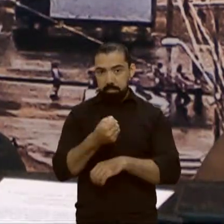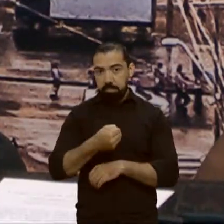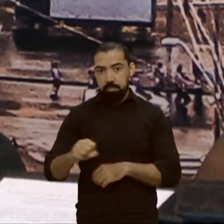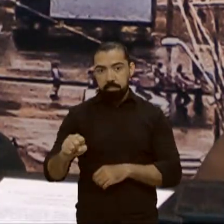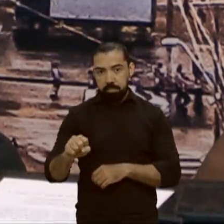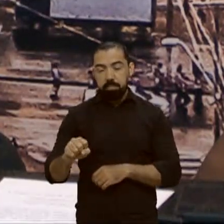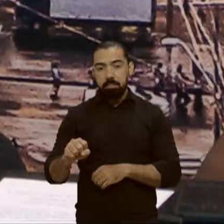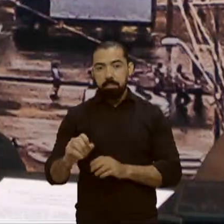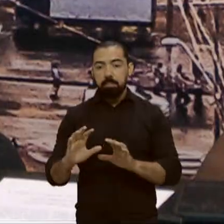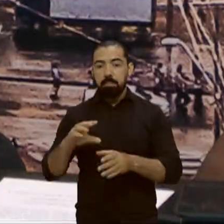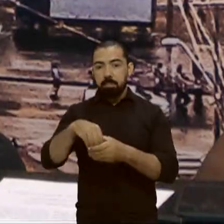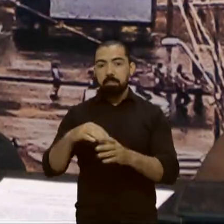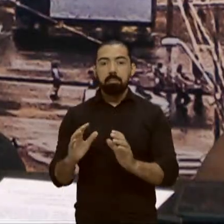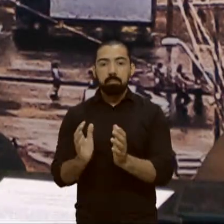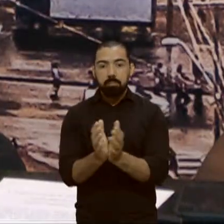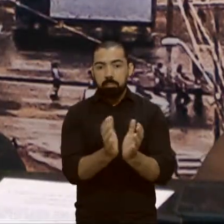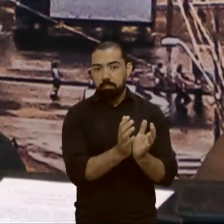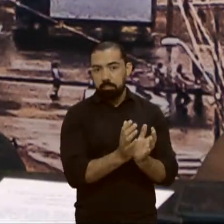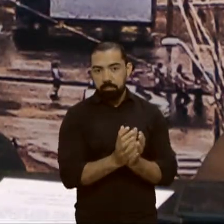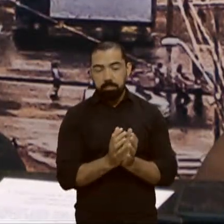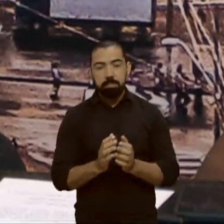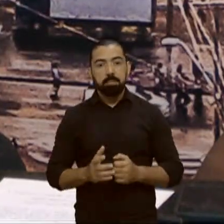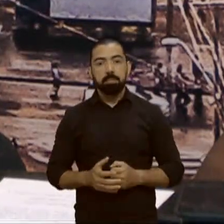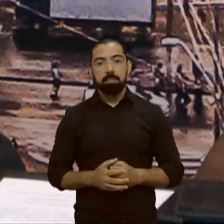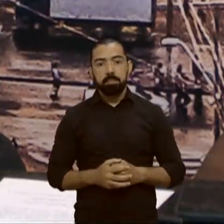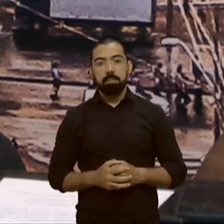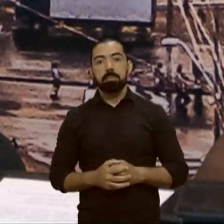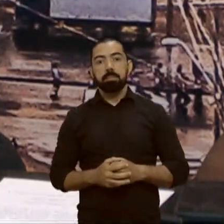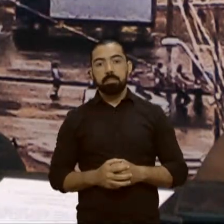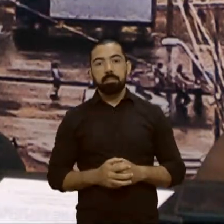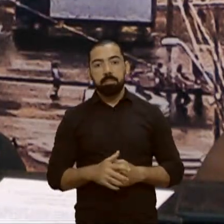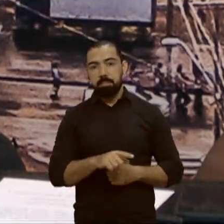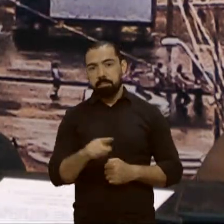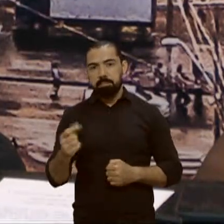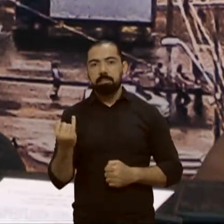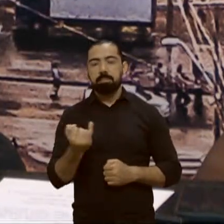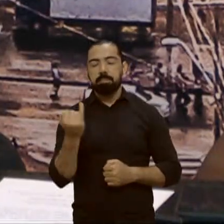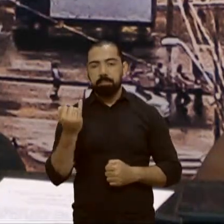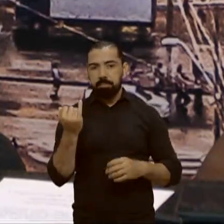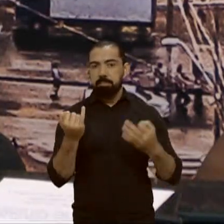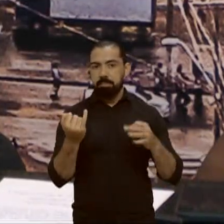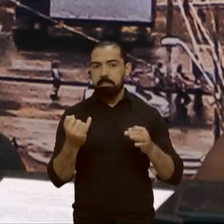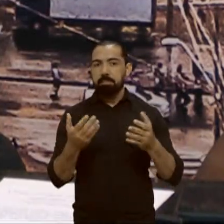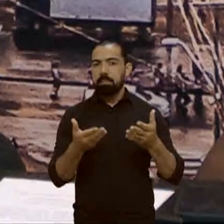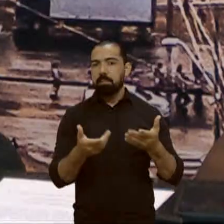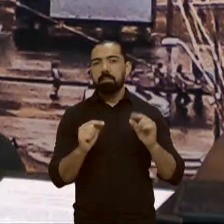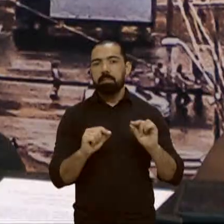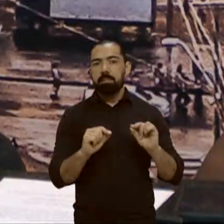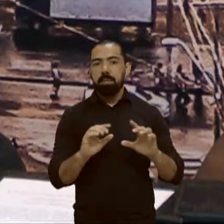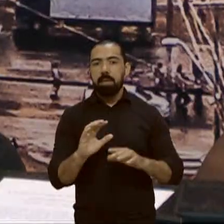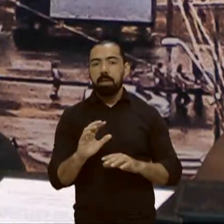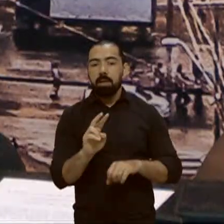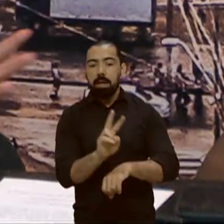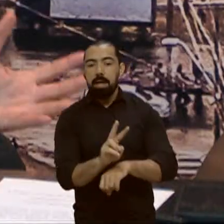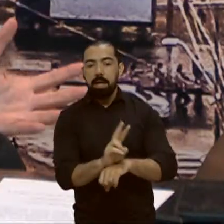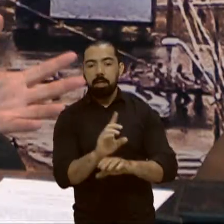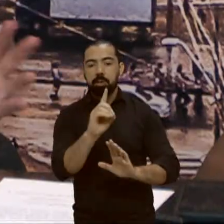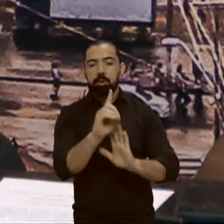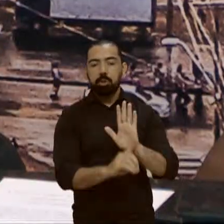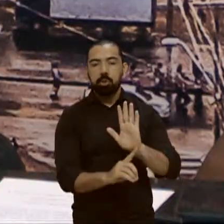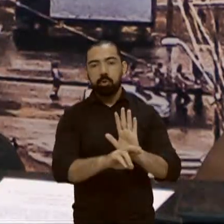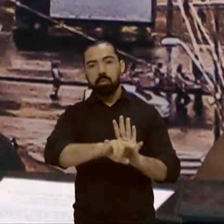com os órgãos de proteção são fundamentais para salvaguardar esses direitos. Então